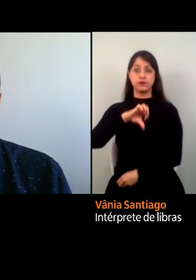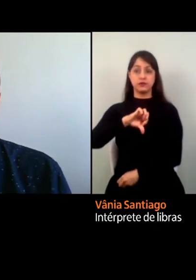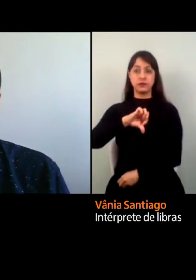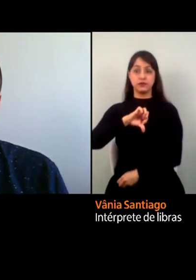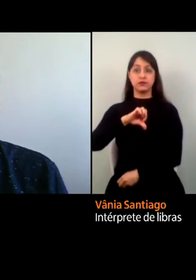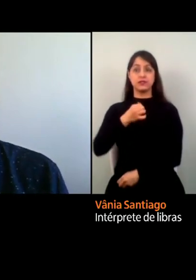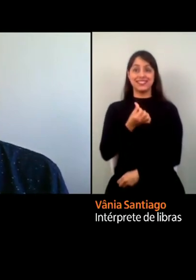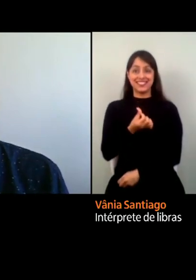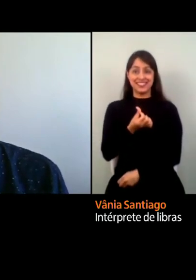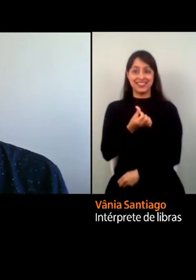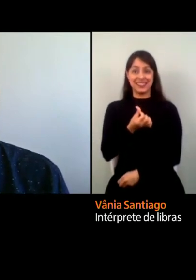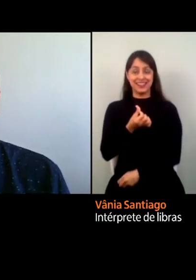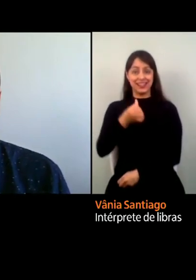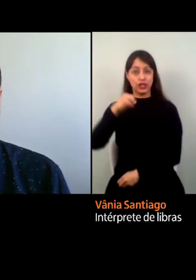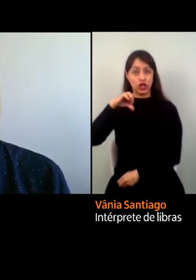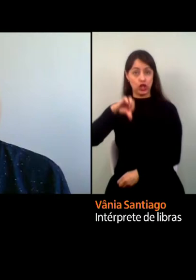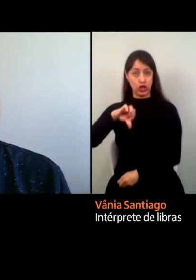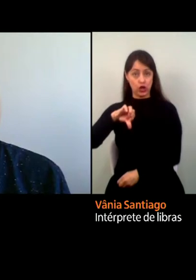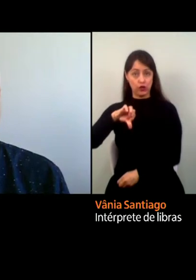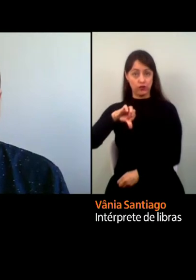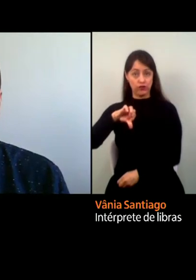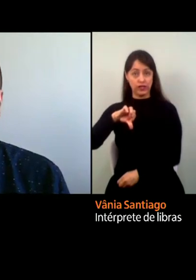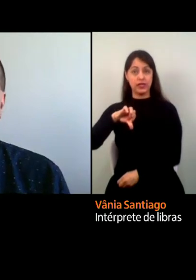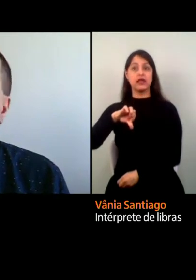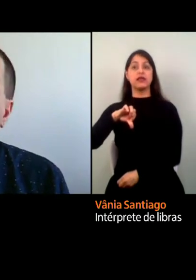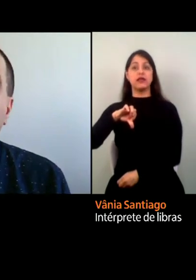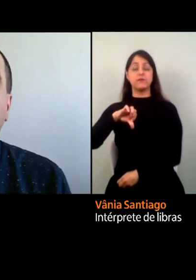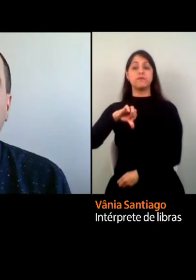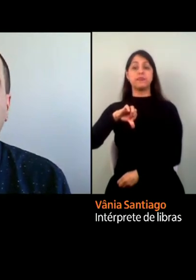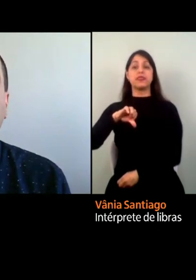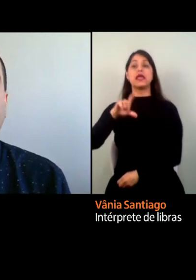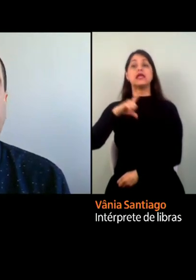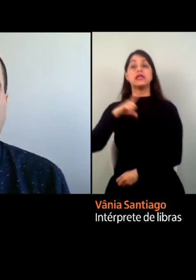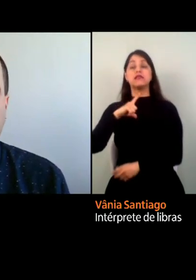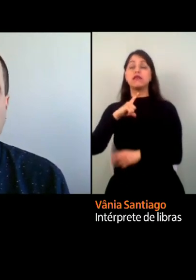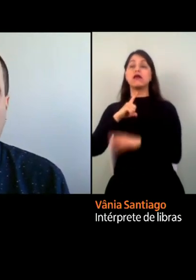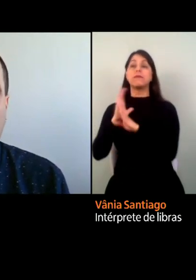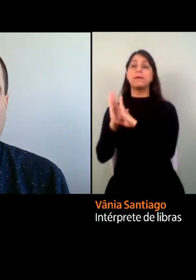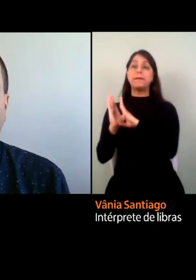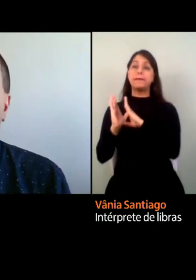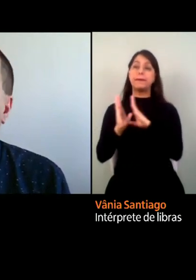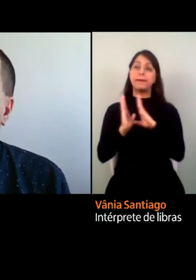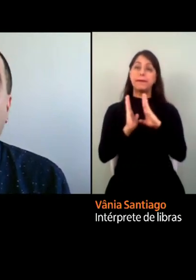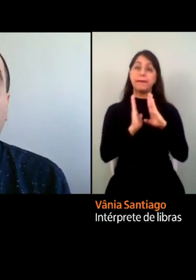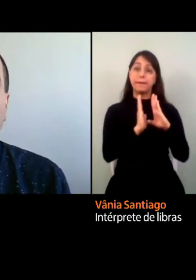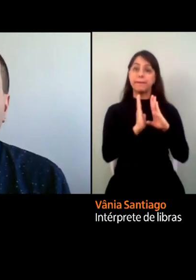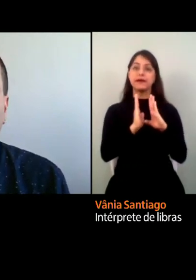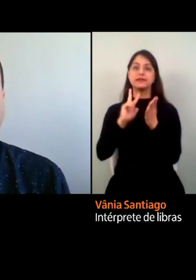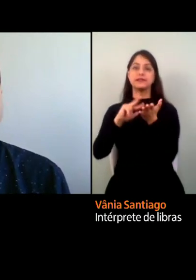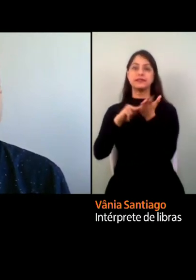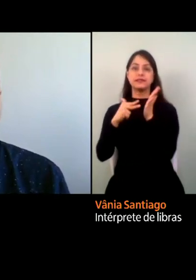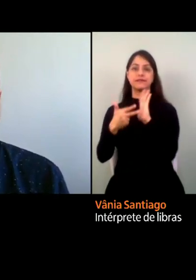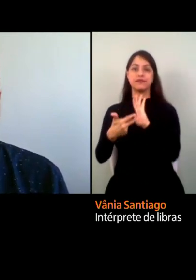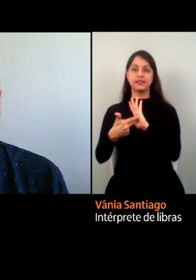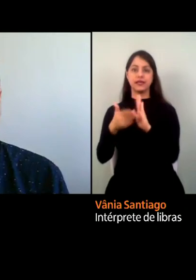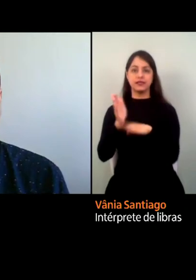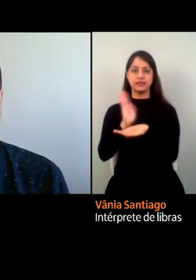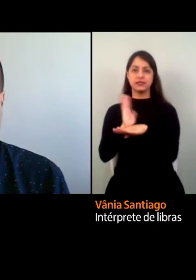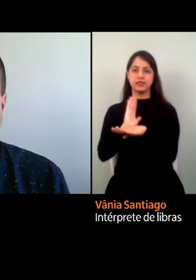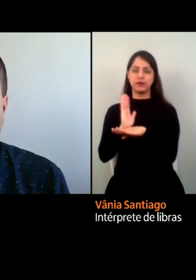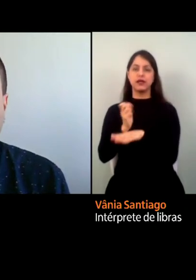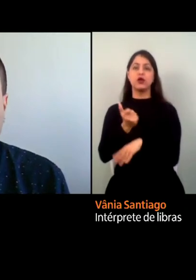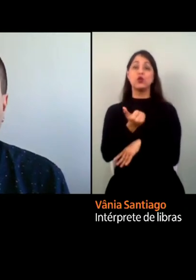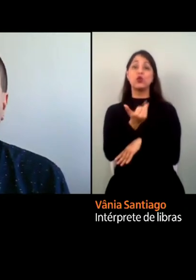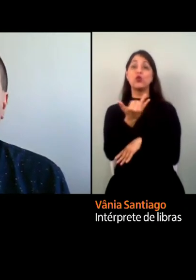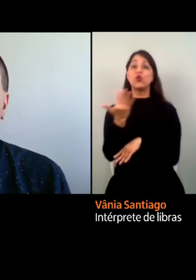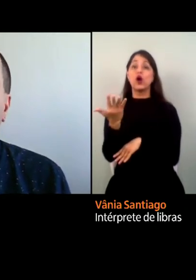1969-1971, ele decupou, decompôs e expandiu os sentidos por meio de inúmeros